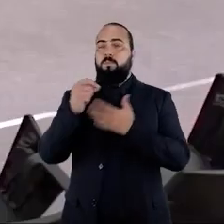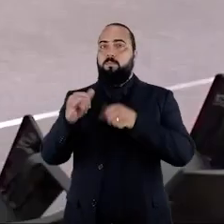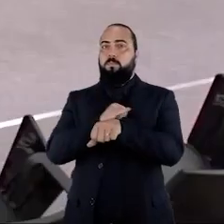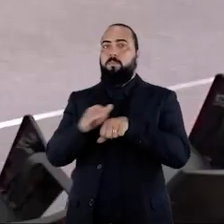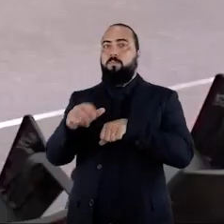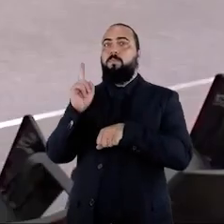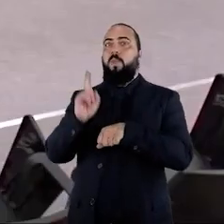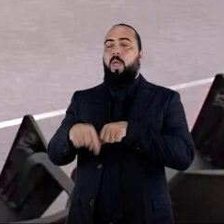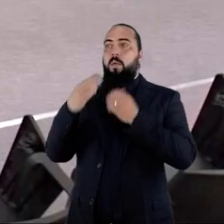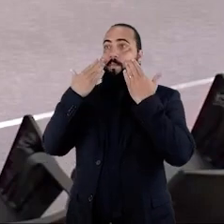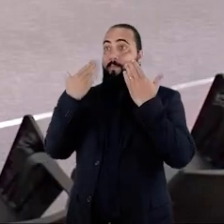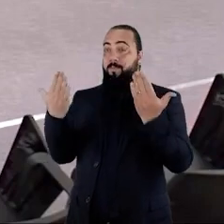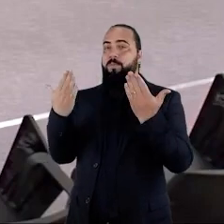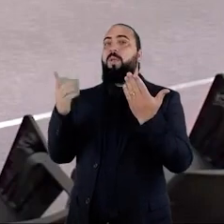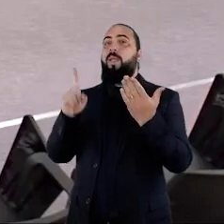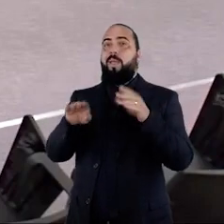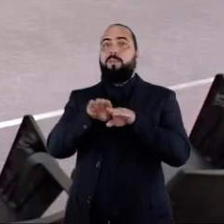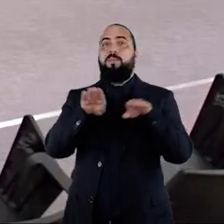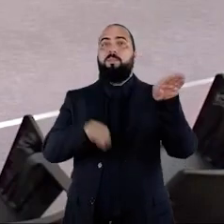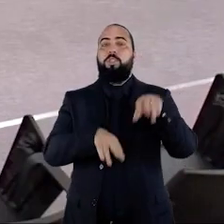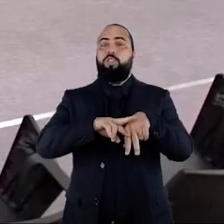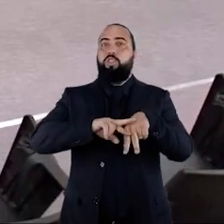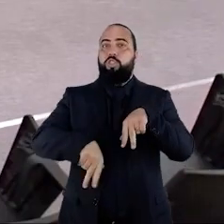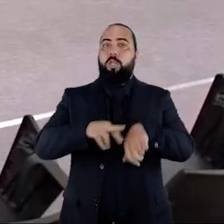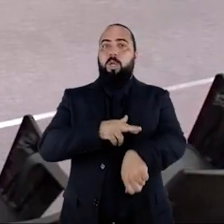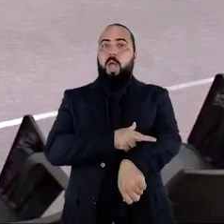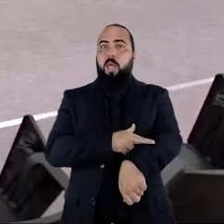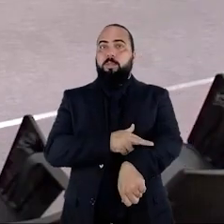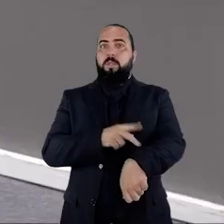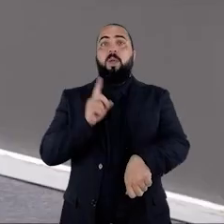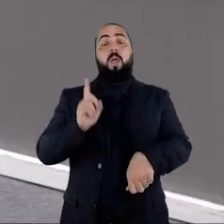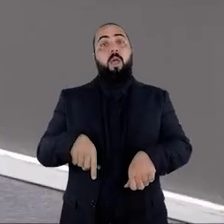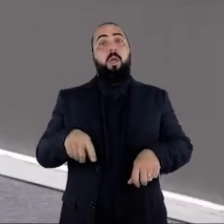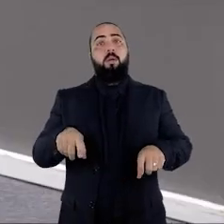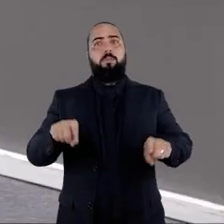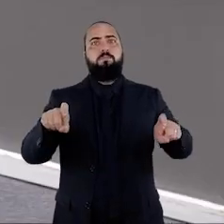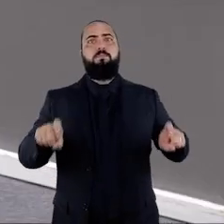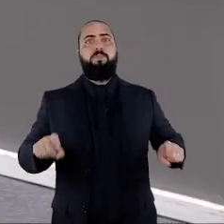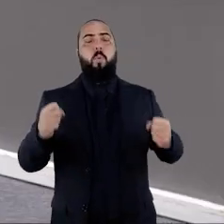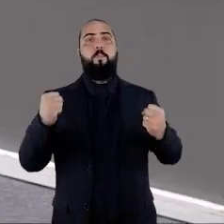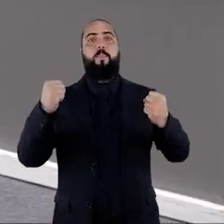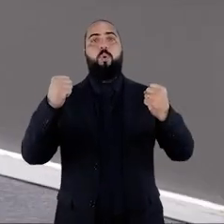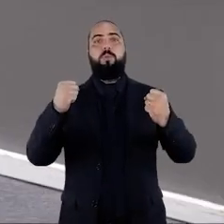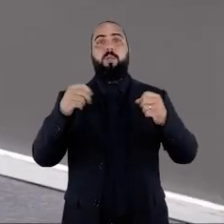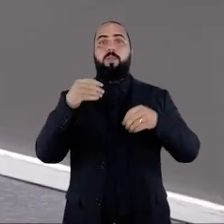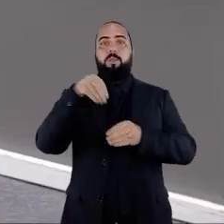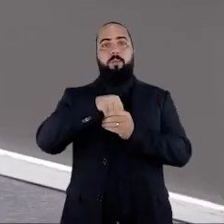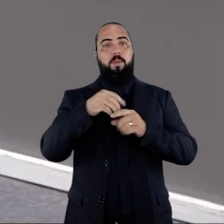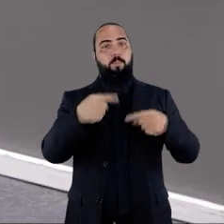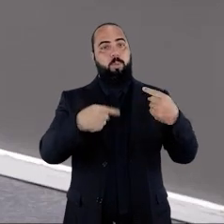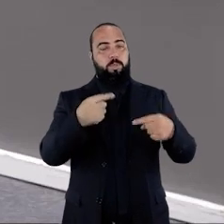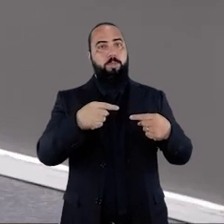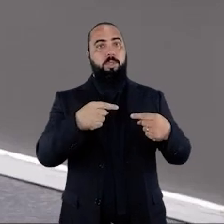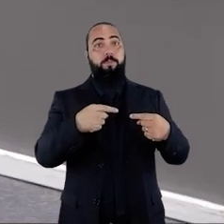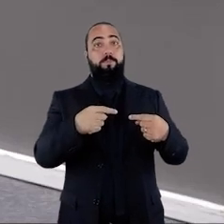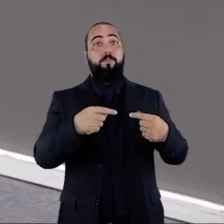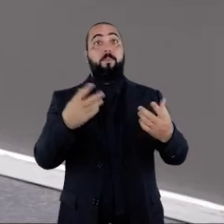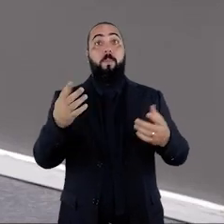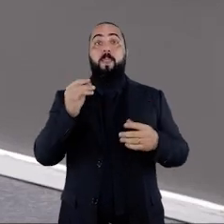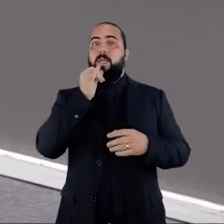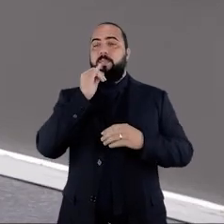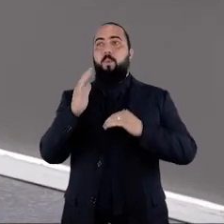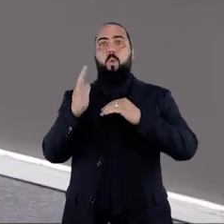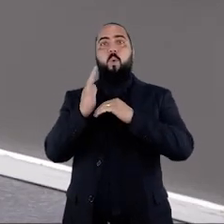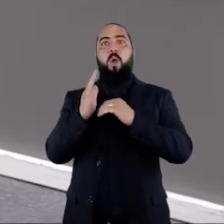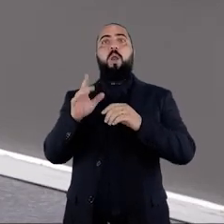das facetas mais visíveis da desigualdade de gênero e raça no Brasil, que é a ocupação de posições de poder na política institucional. No caso do Congresso, por exemplo,